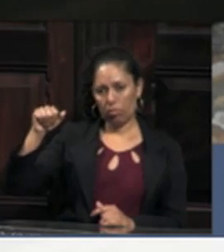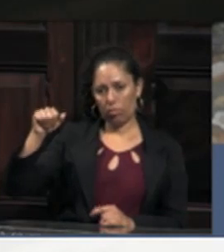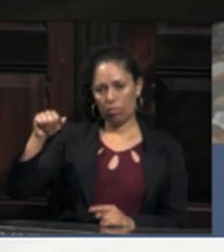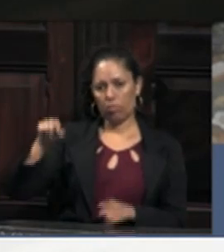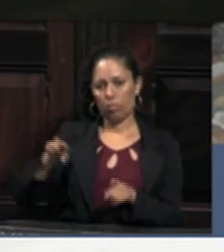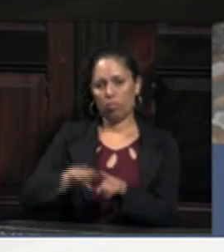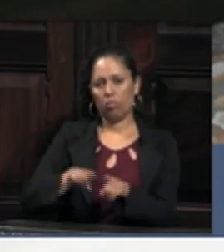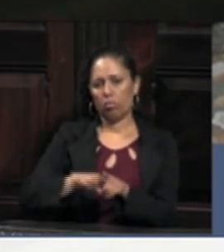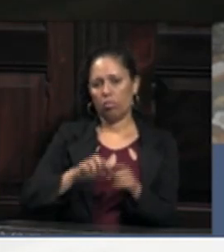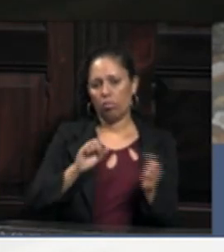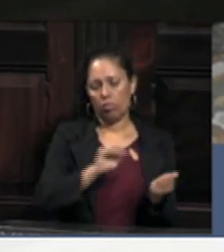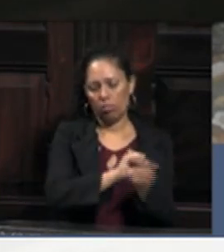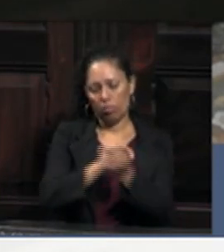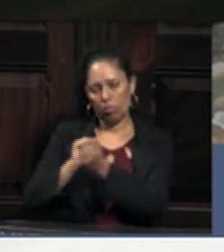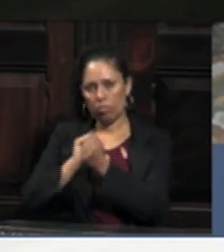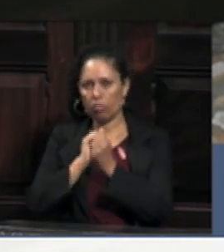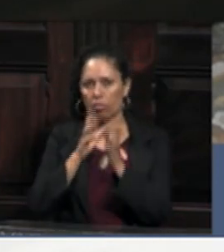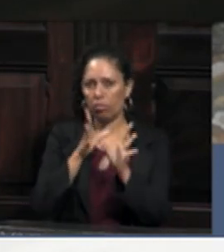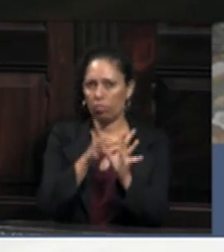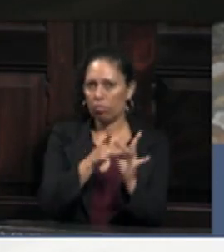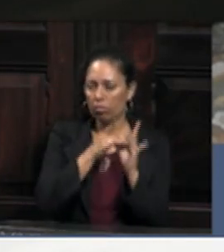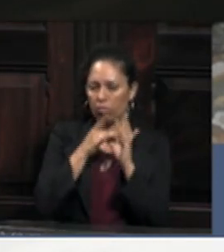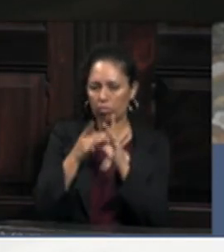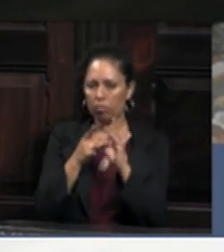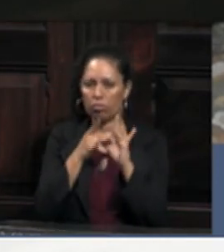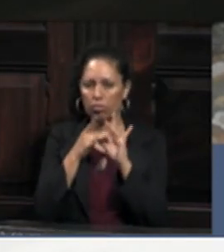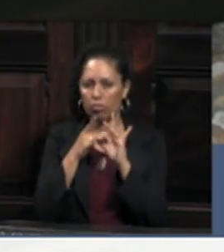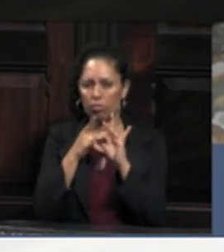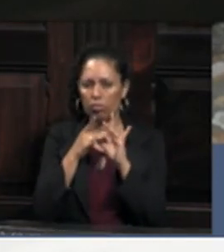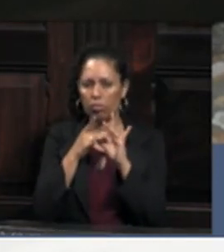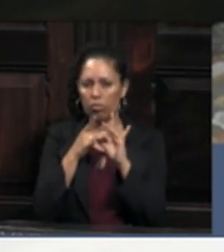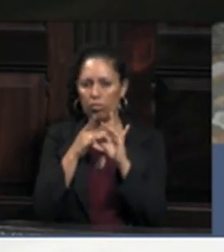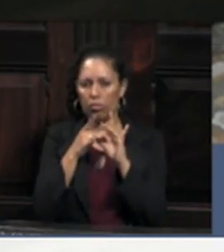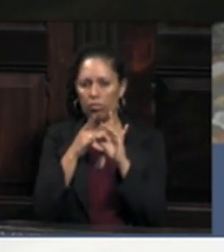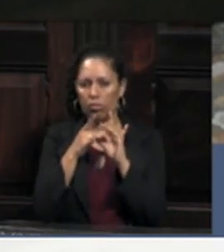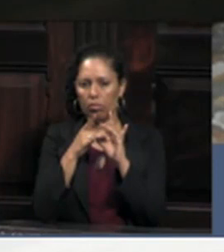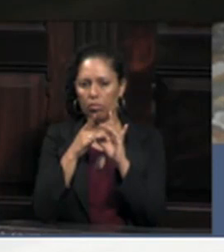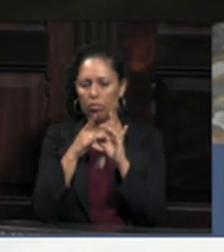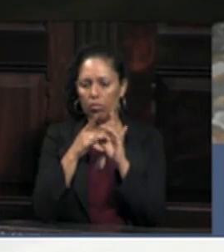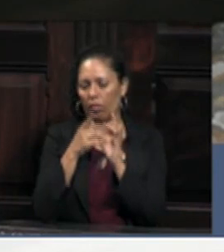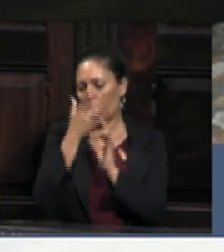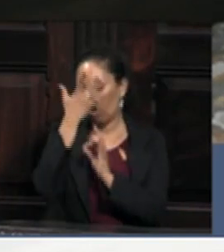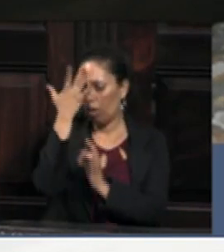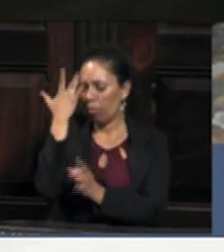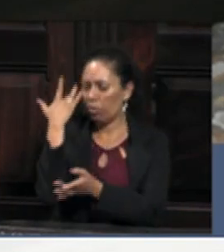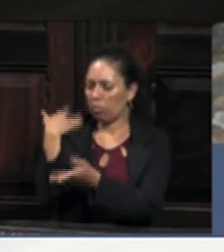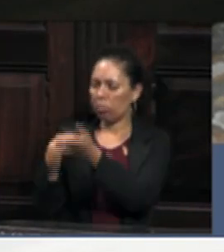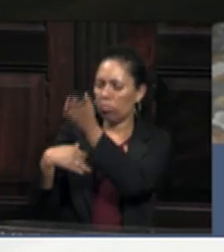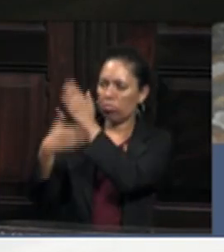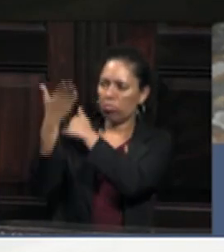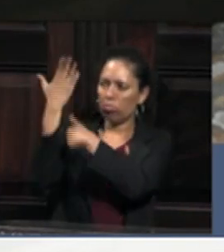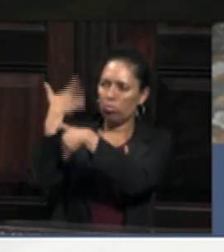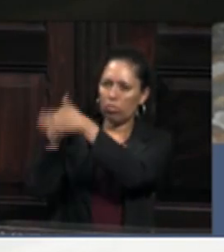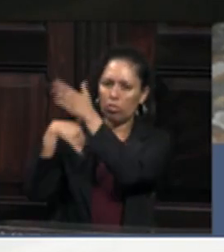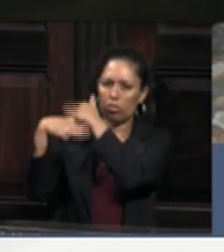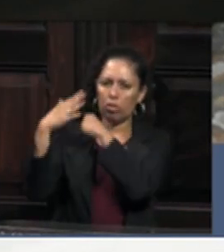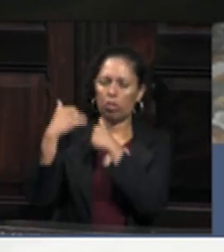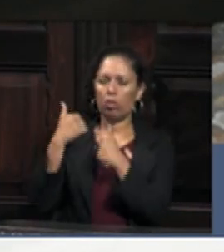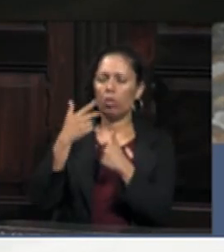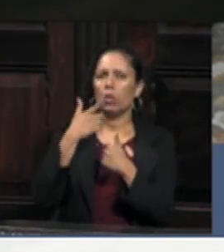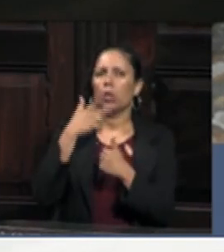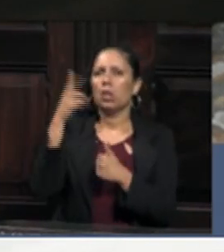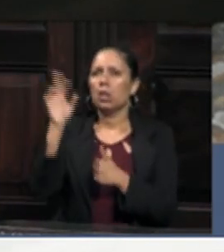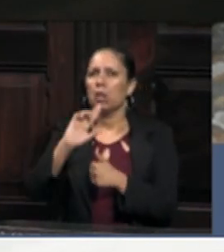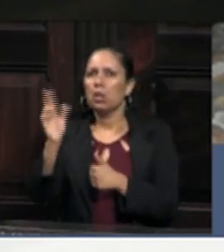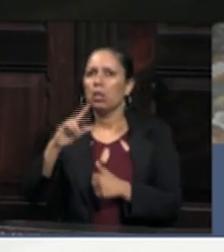uma ligação profunda com seus antepassados, com a sua crença,